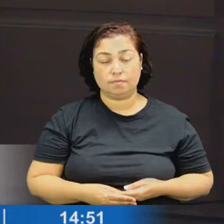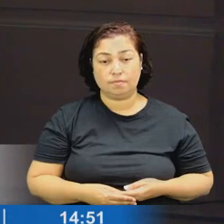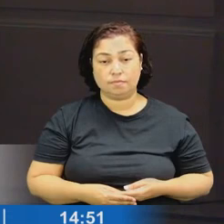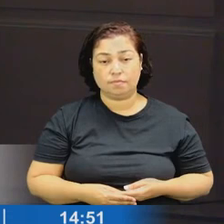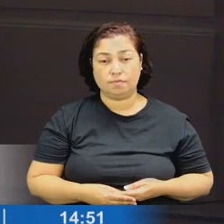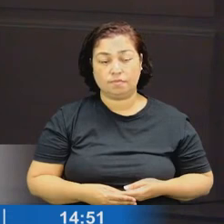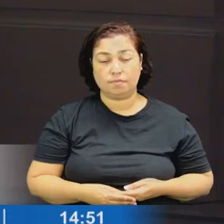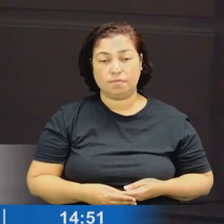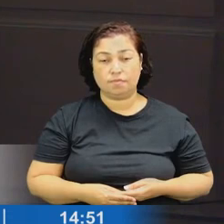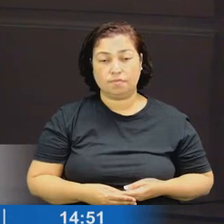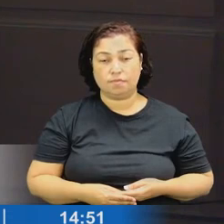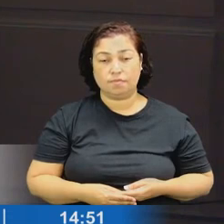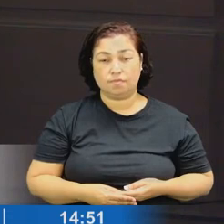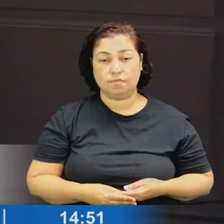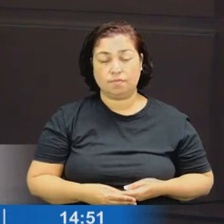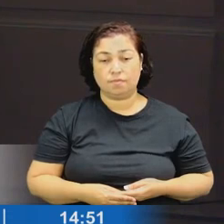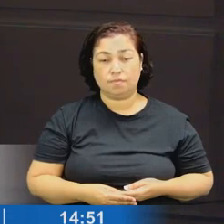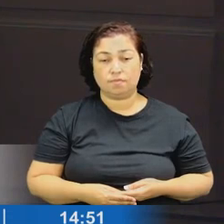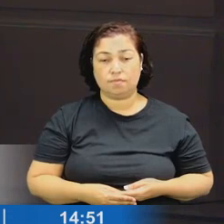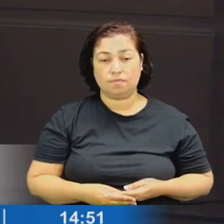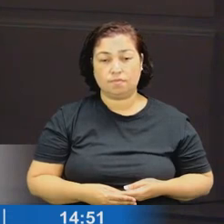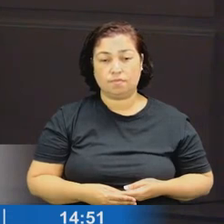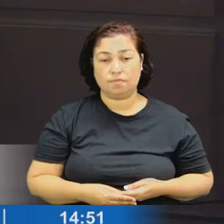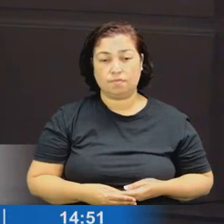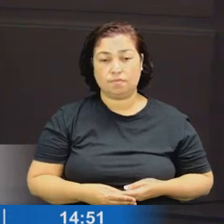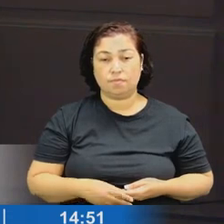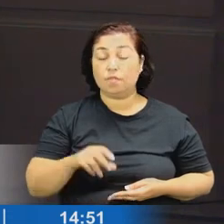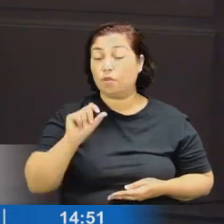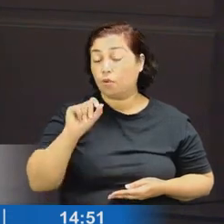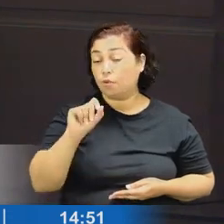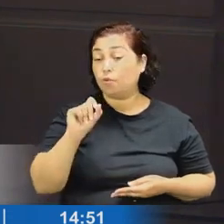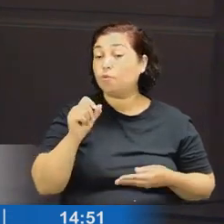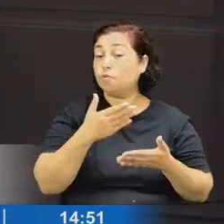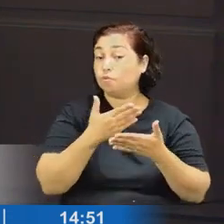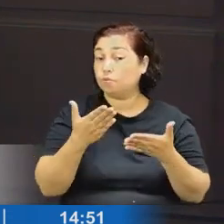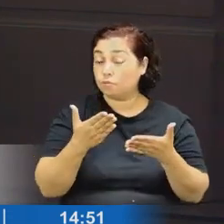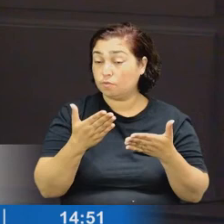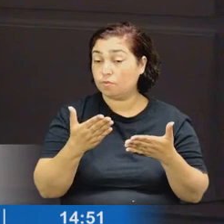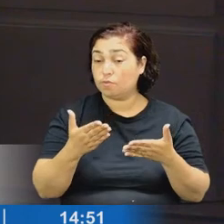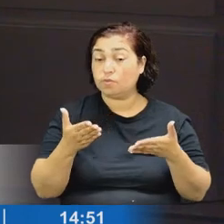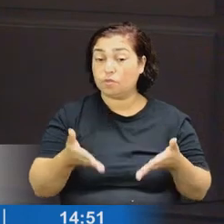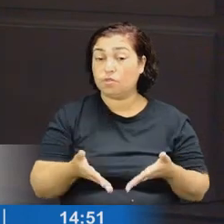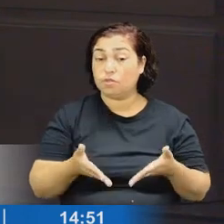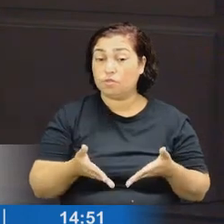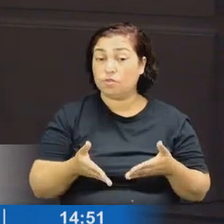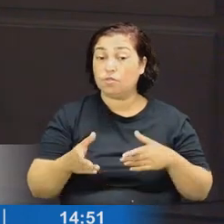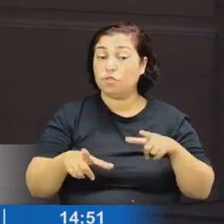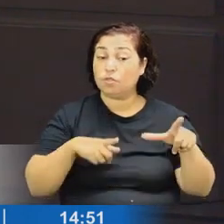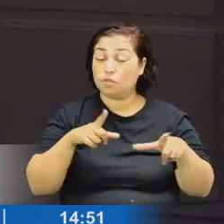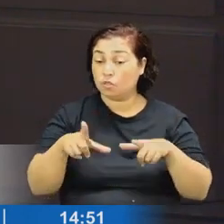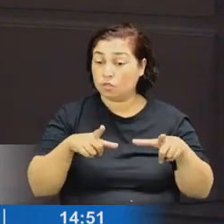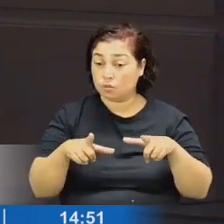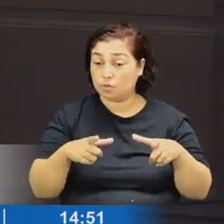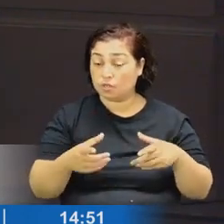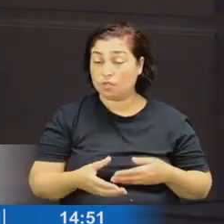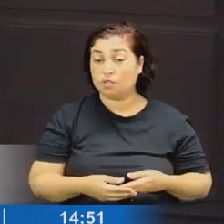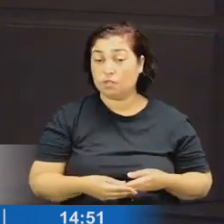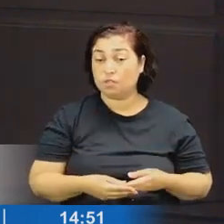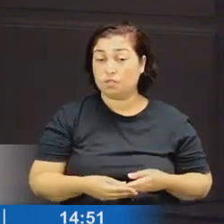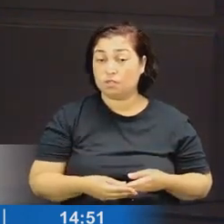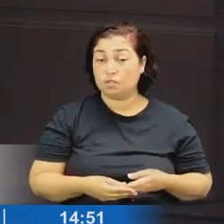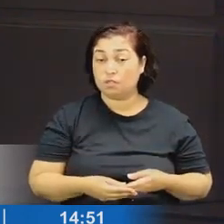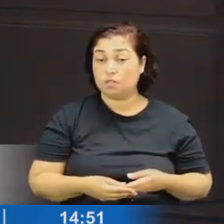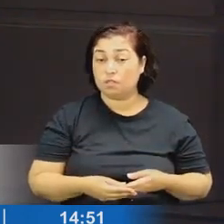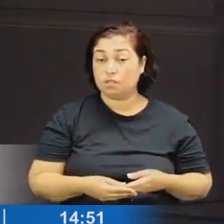legal é um ótimo objetivo que mais que que vocês acham que vocês que já estão o parlamentar ele tem essa